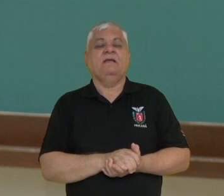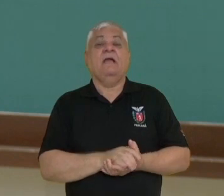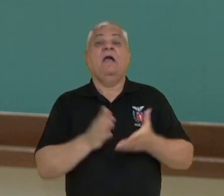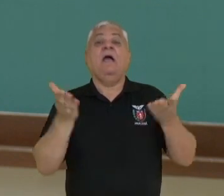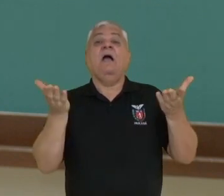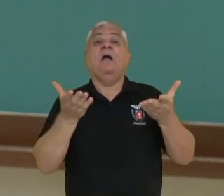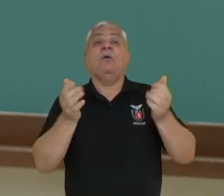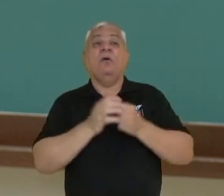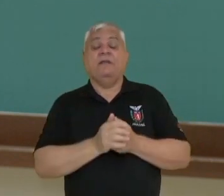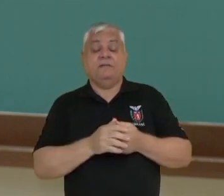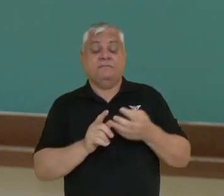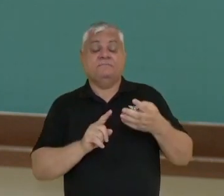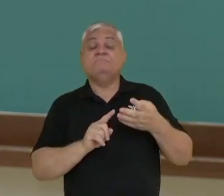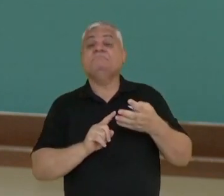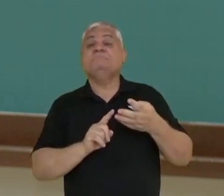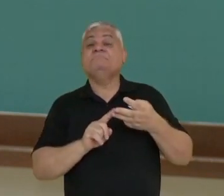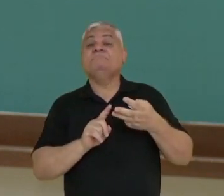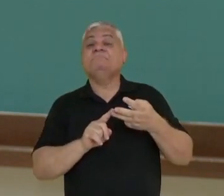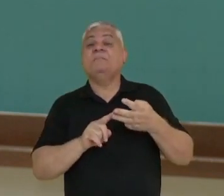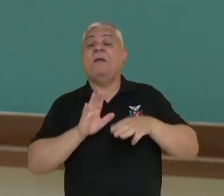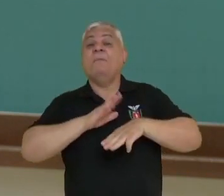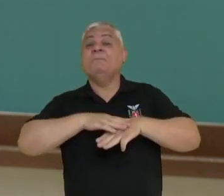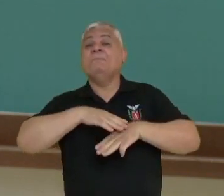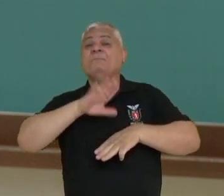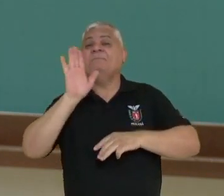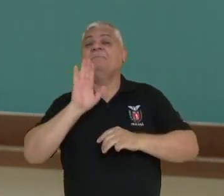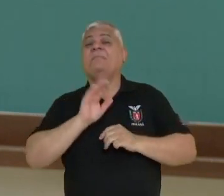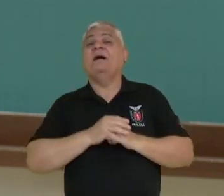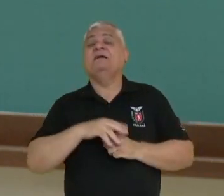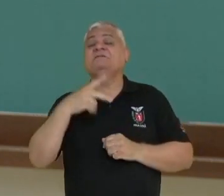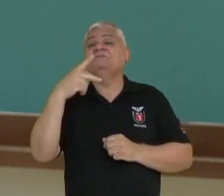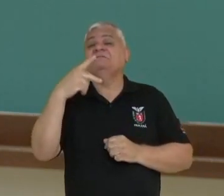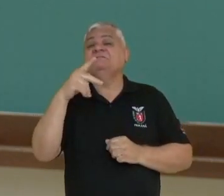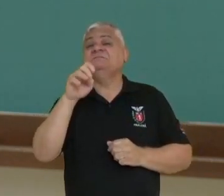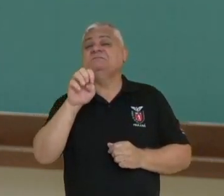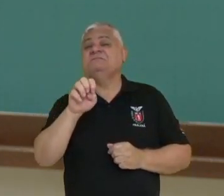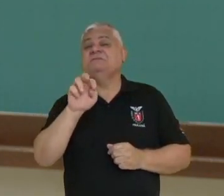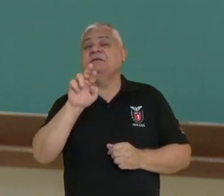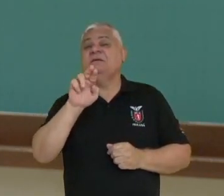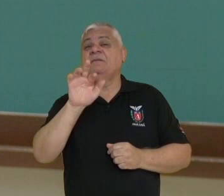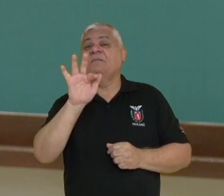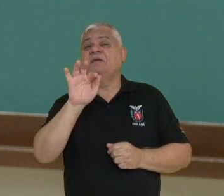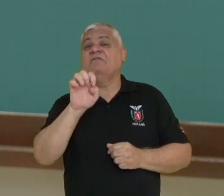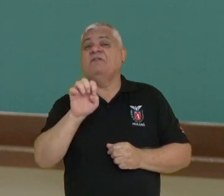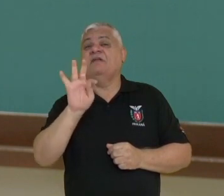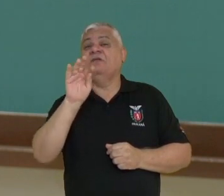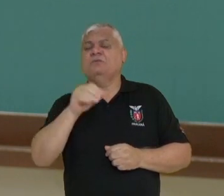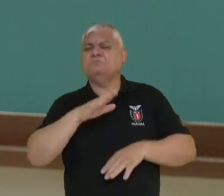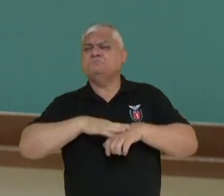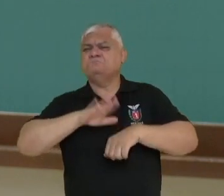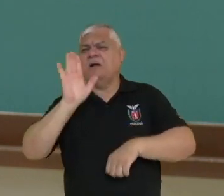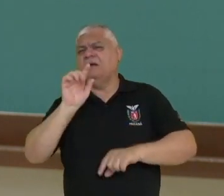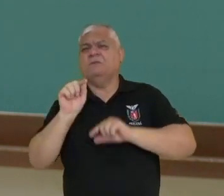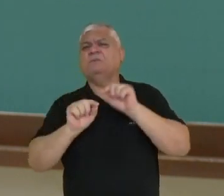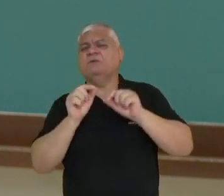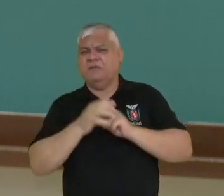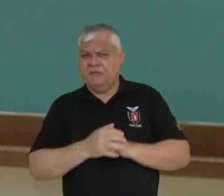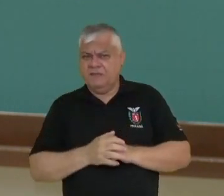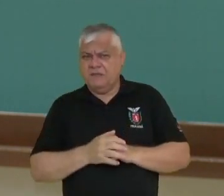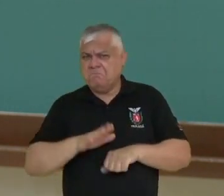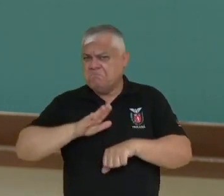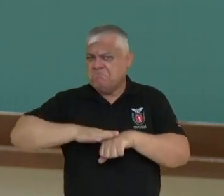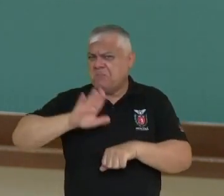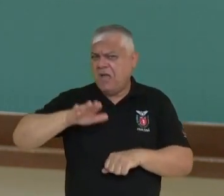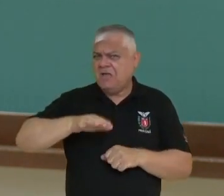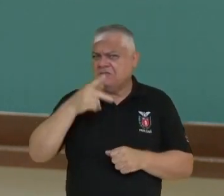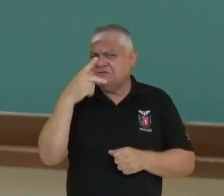Agora falando sobre pretérito mais que perfeito, certo? Por que nós chamamos de mais